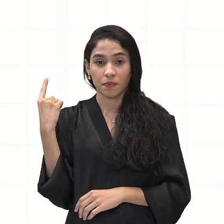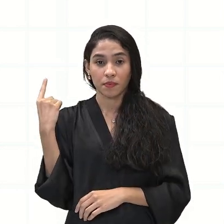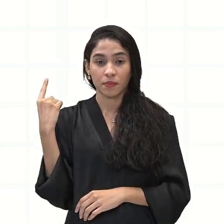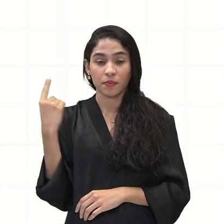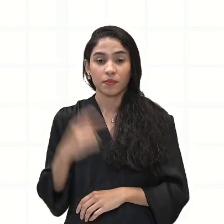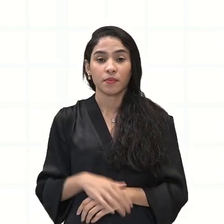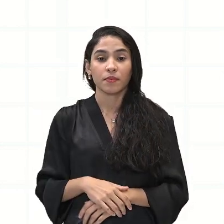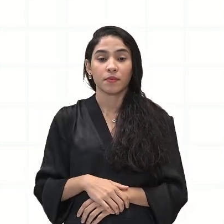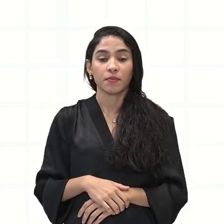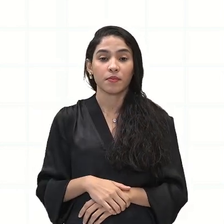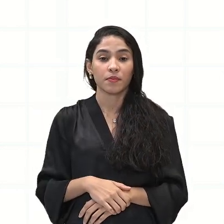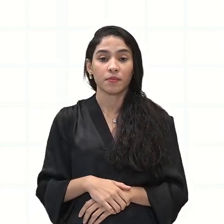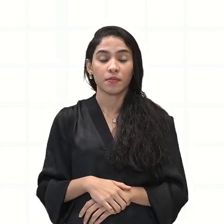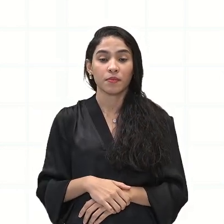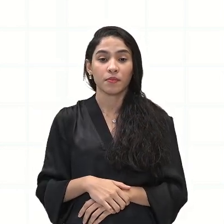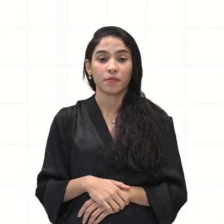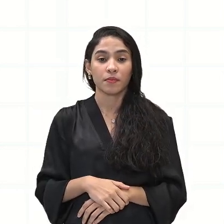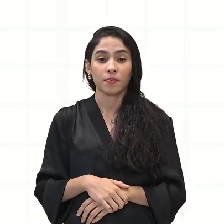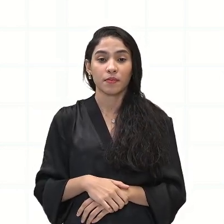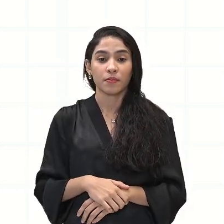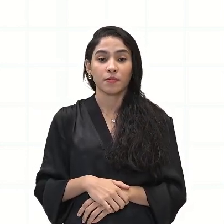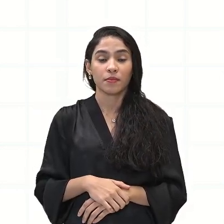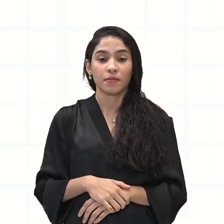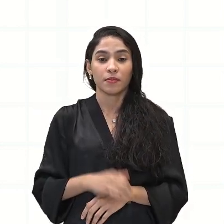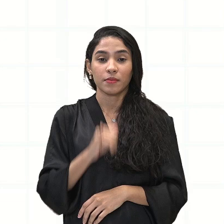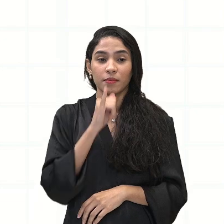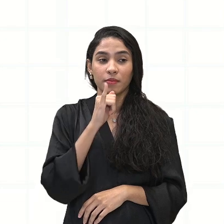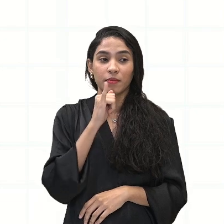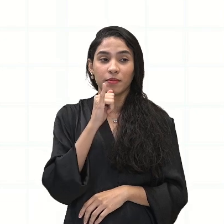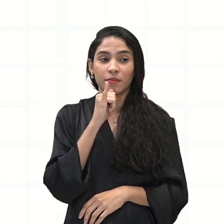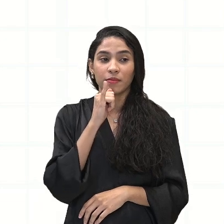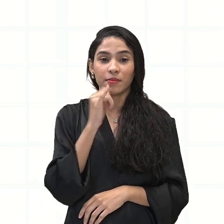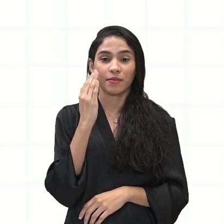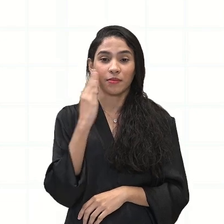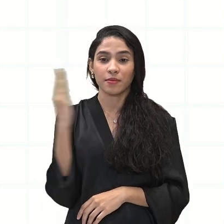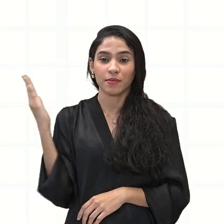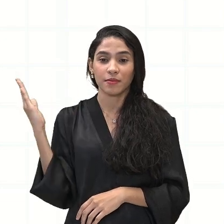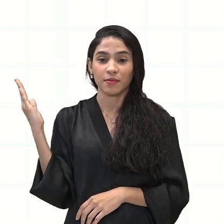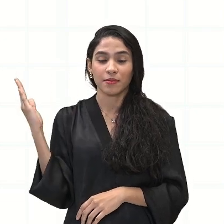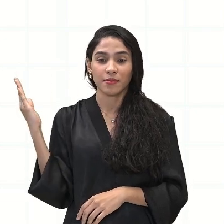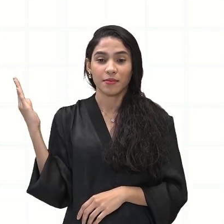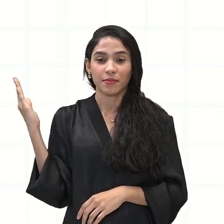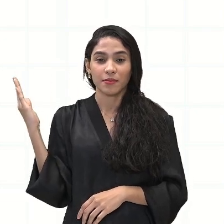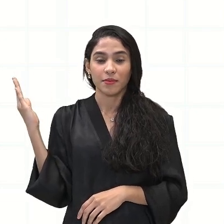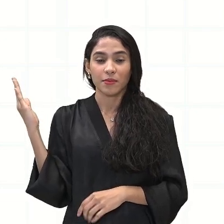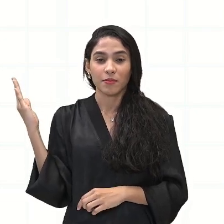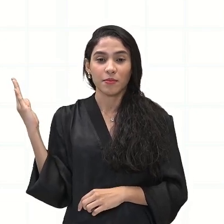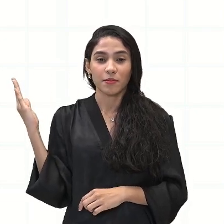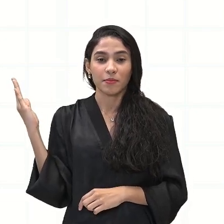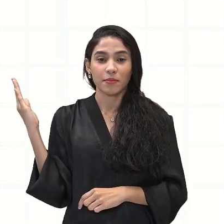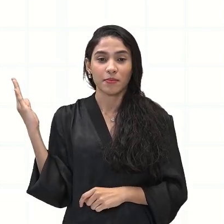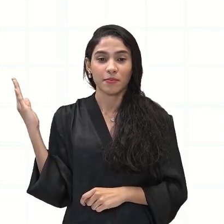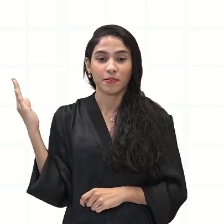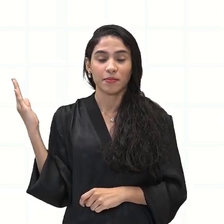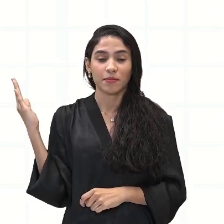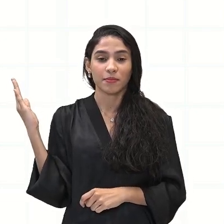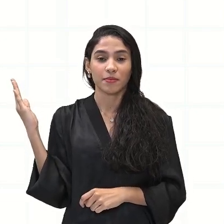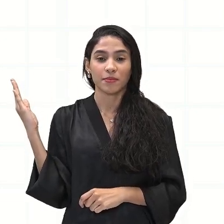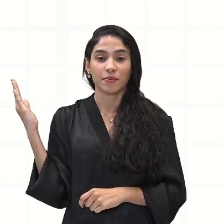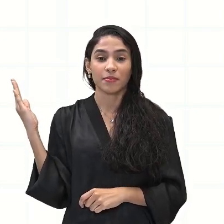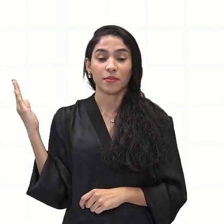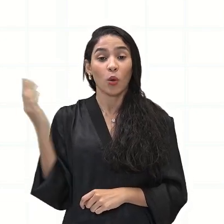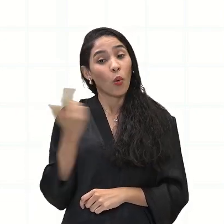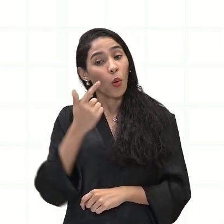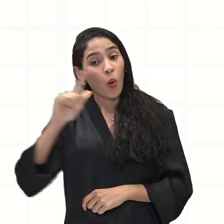O vento beija os meus cabelos. O vento beija os meus cabelos.